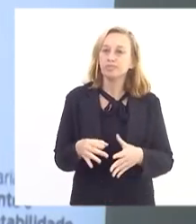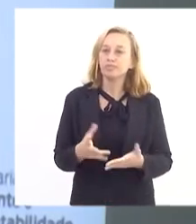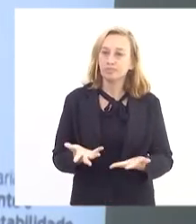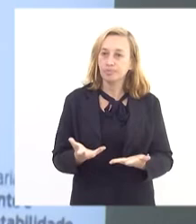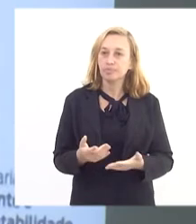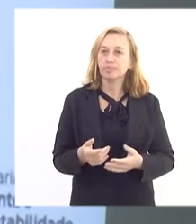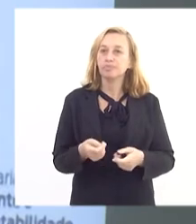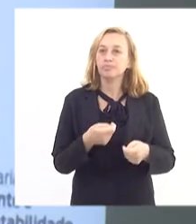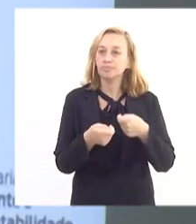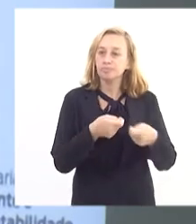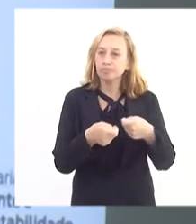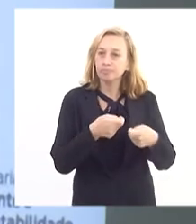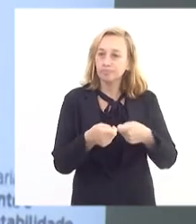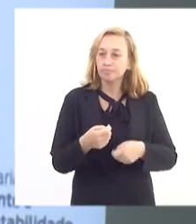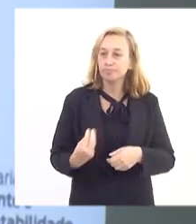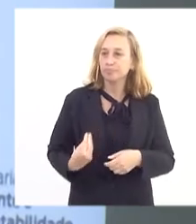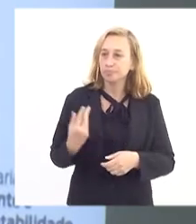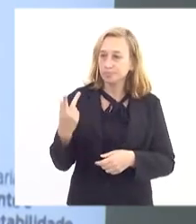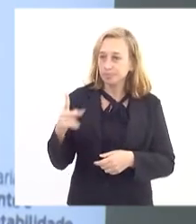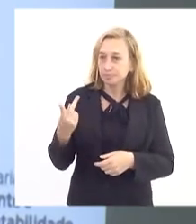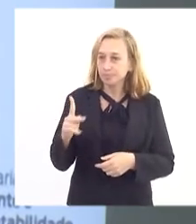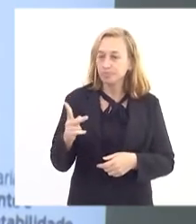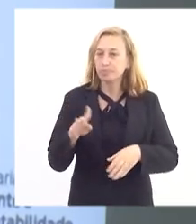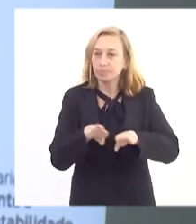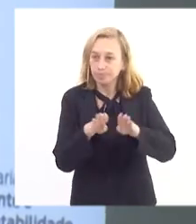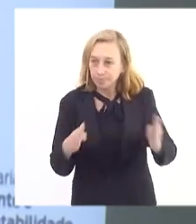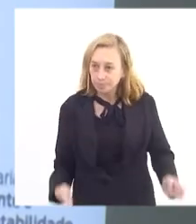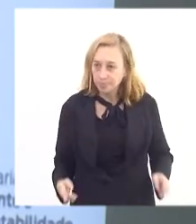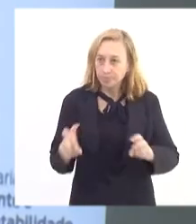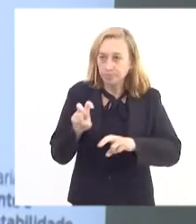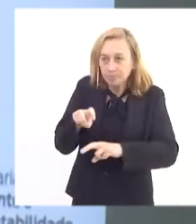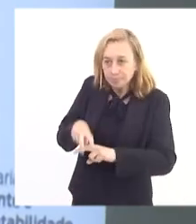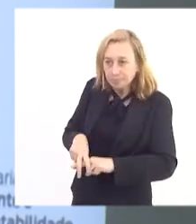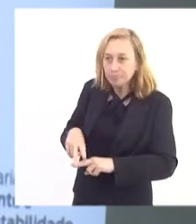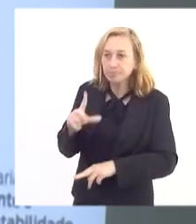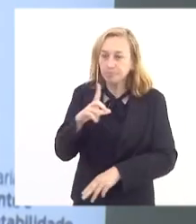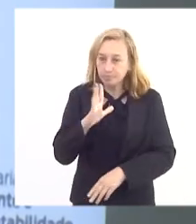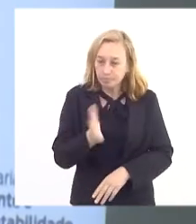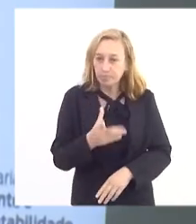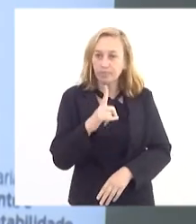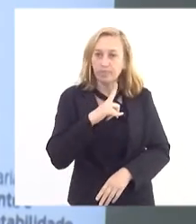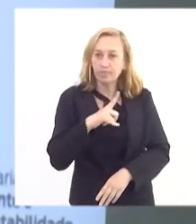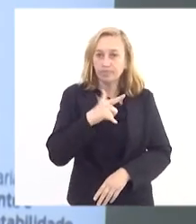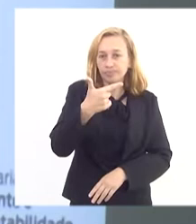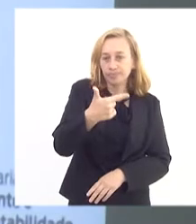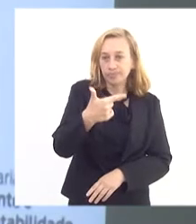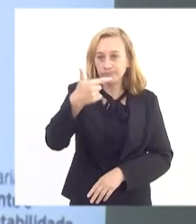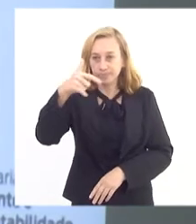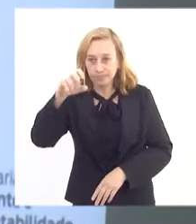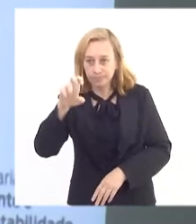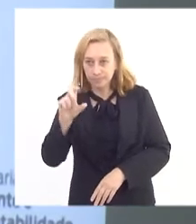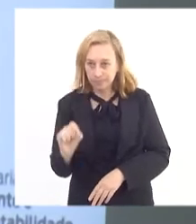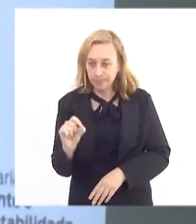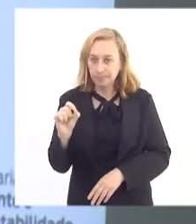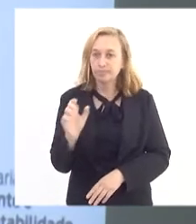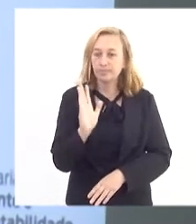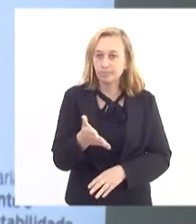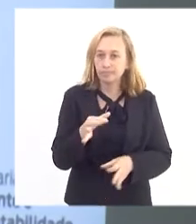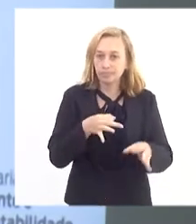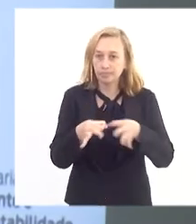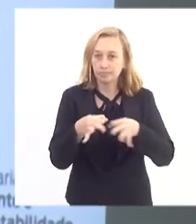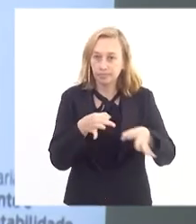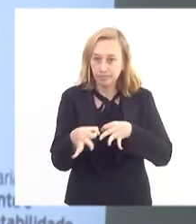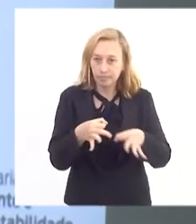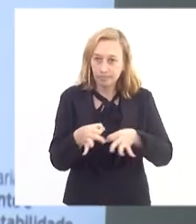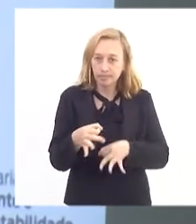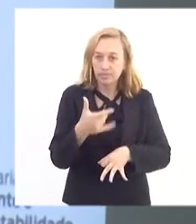né, do controle de presenças, mesas retas, cadeiras, já temos em torno de 120. A montagem do núcleo ela está sendo feita, são